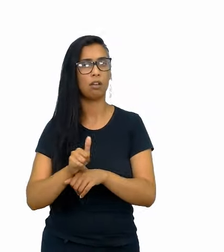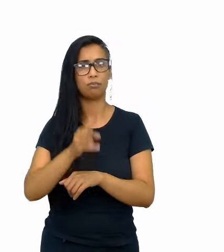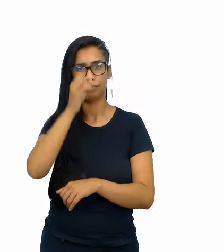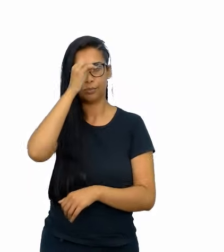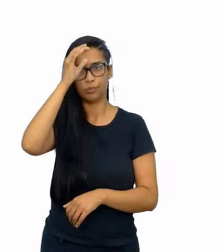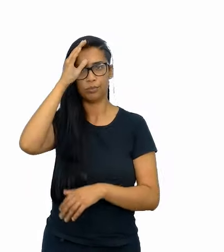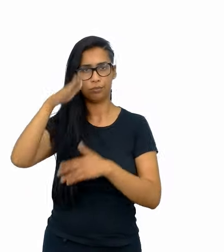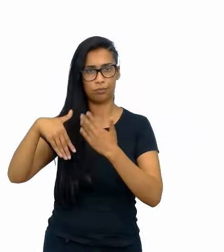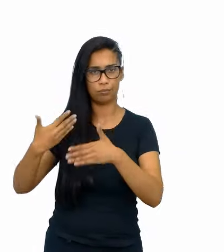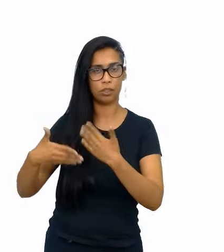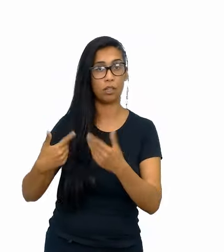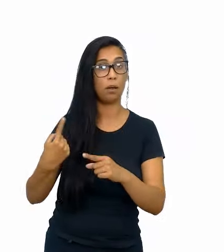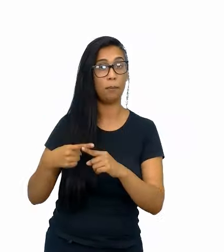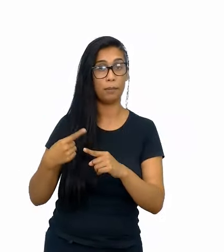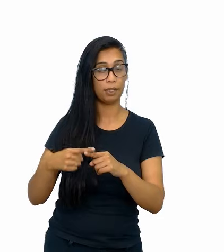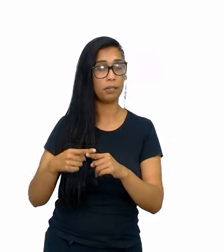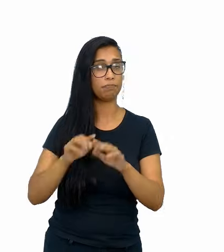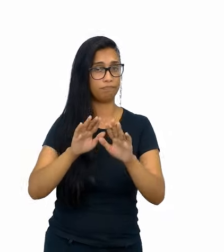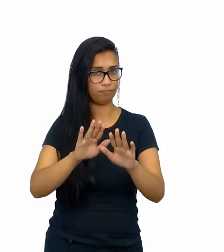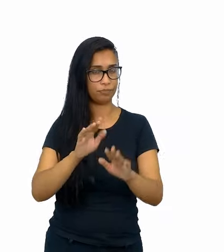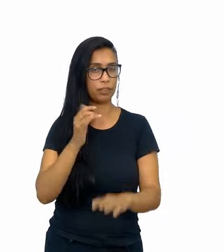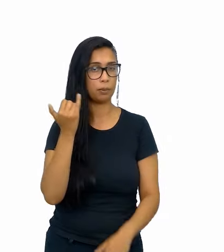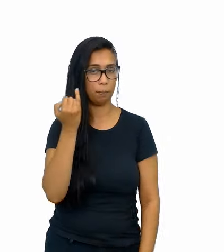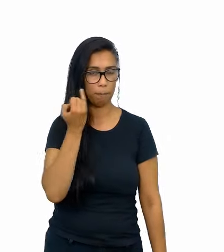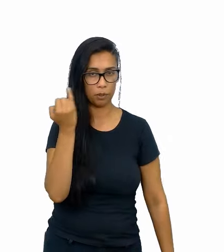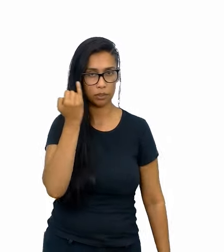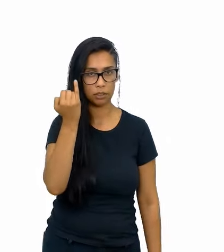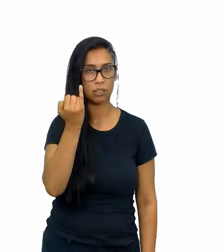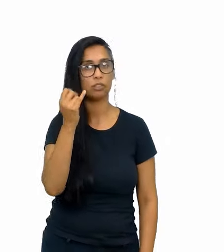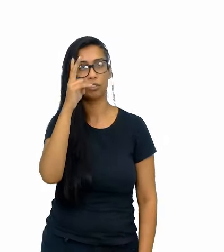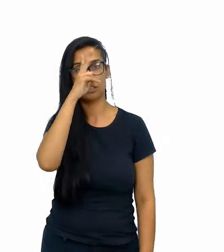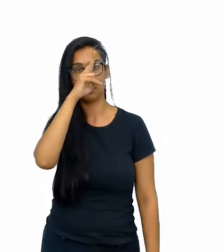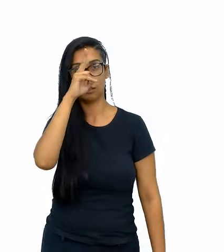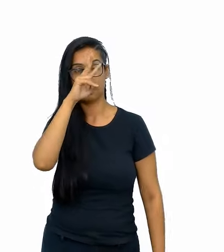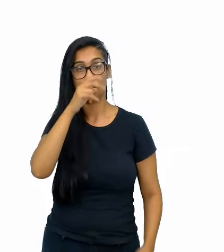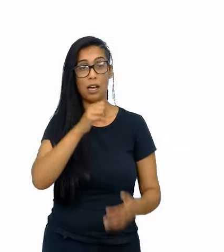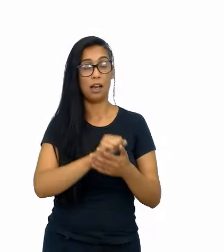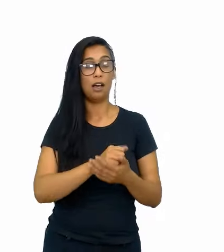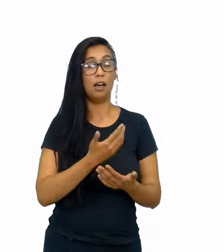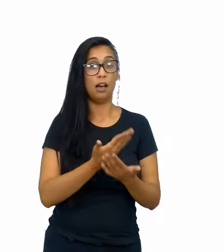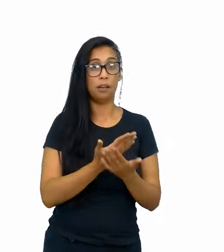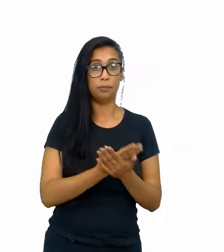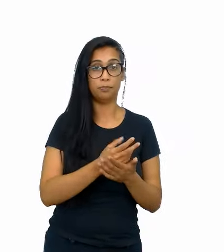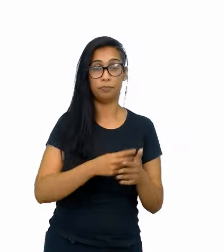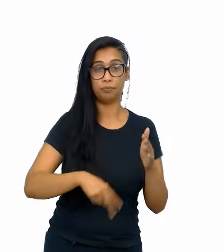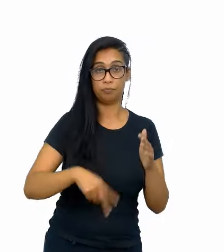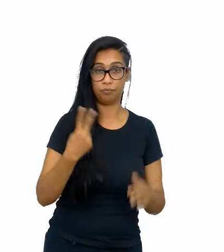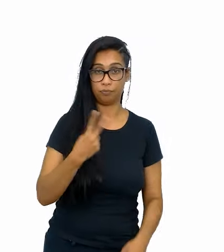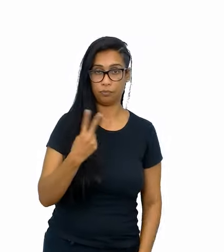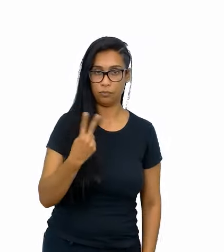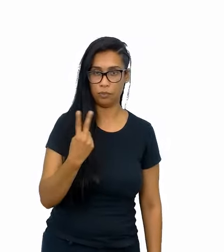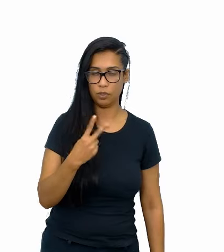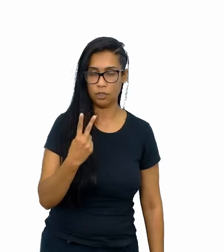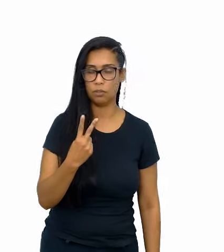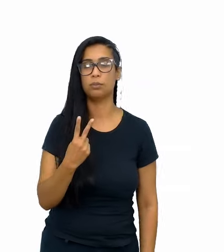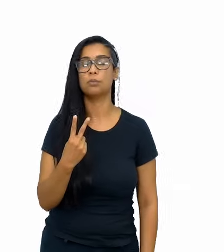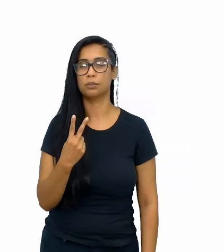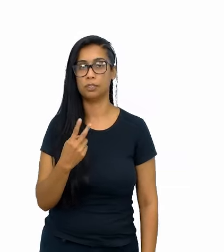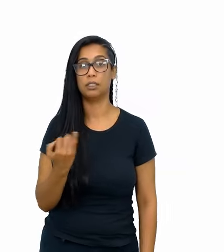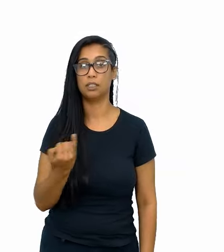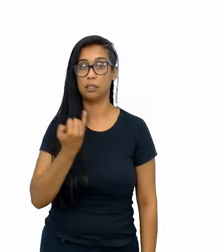aula 2, é proposto que se construa um cartaz, já com as características do gênero. Esse cartaz vai